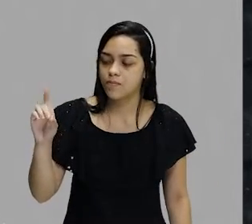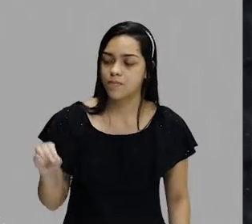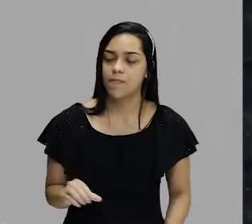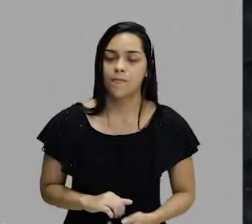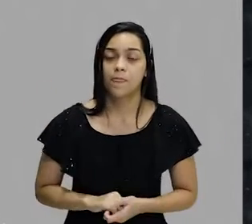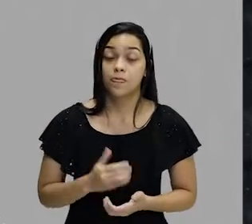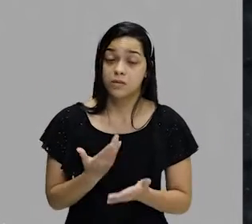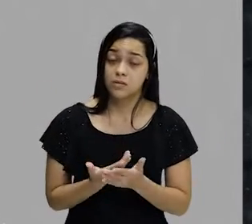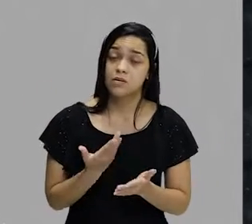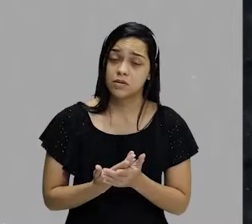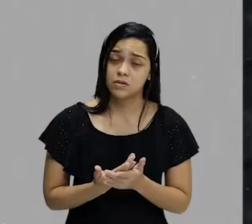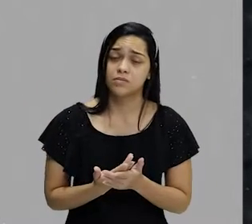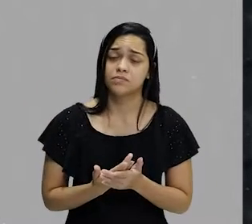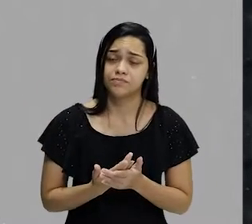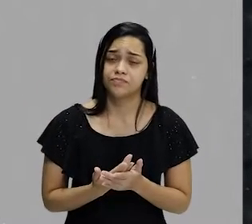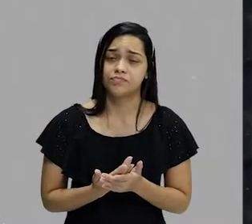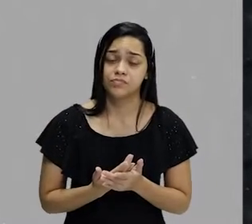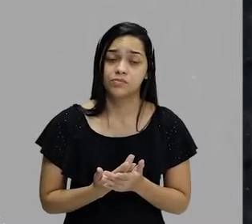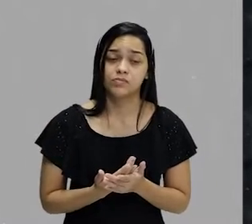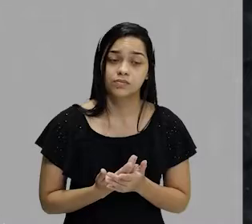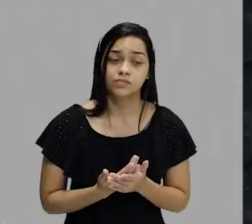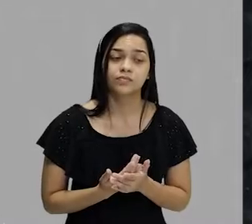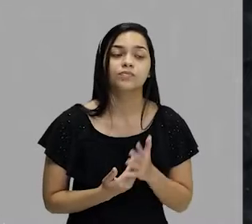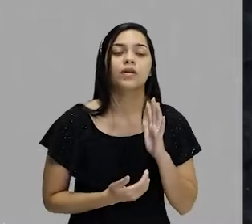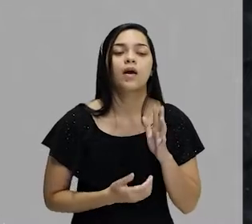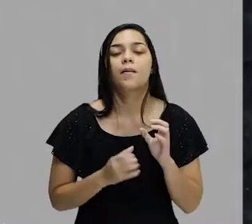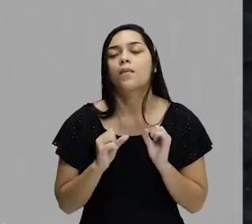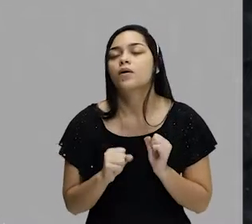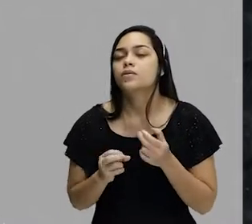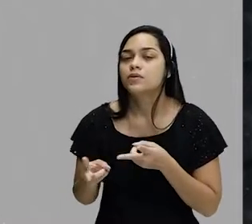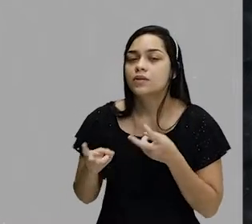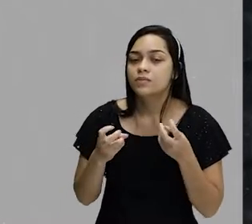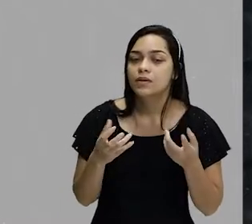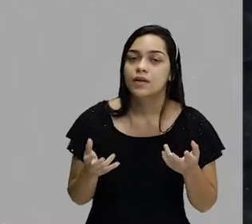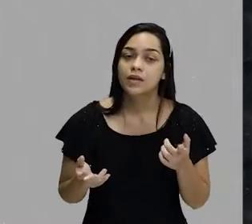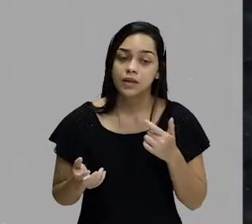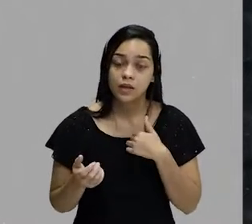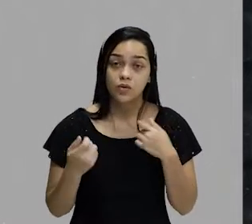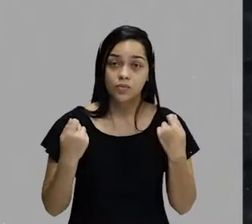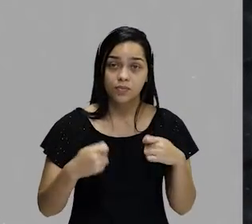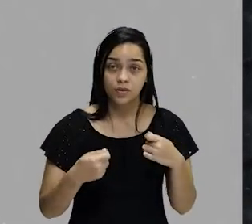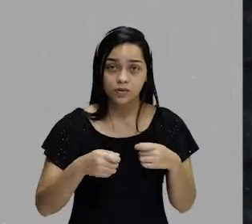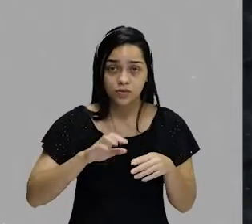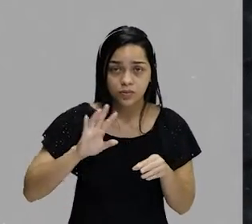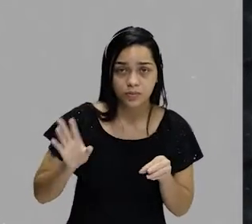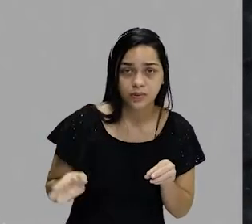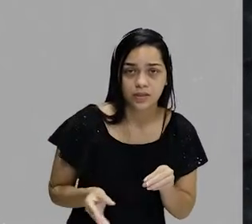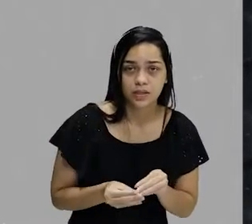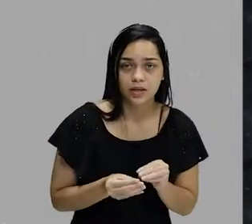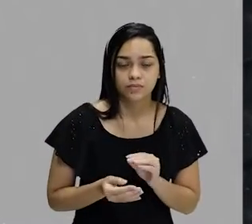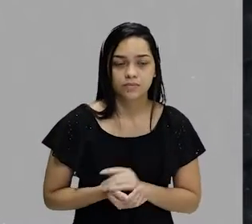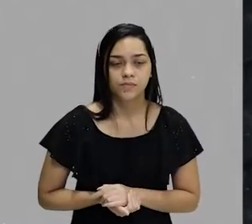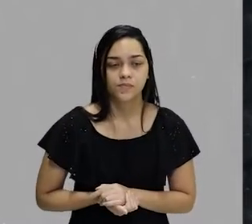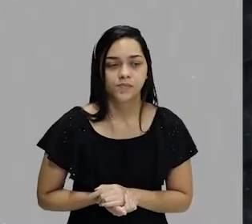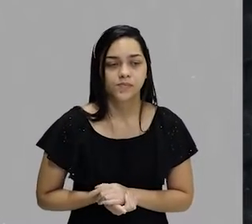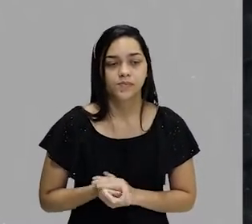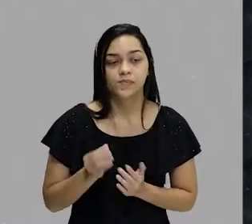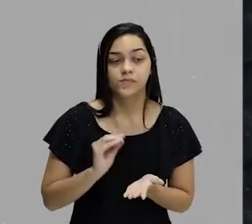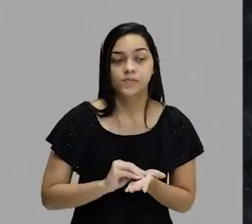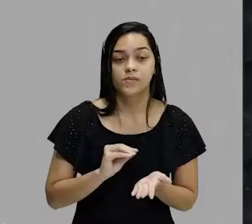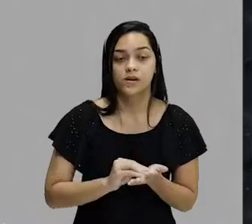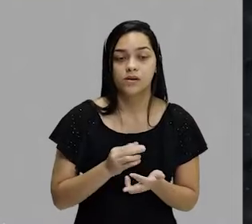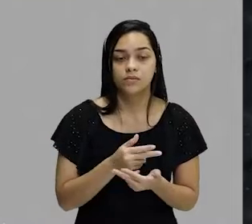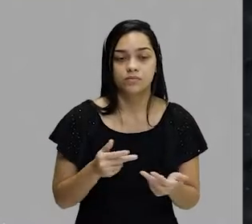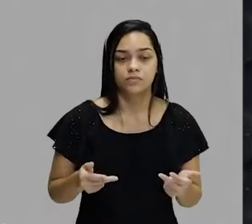Estudaríamos bastante. Aqui já dá para perceber que eu preciso complementar. Falta alguma